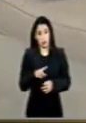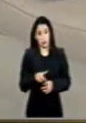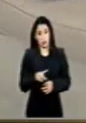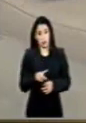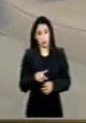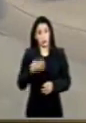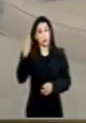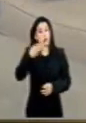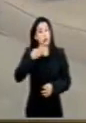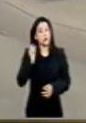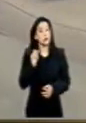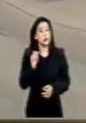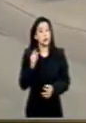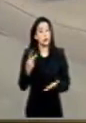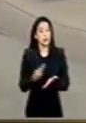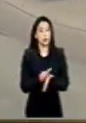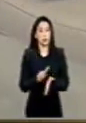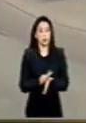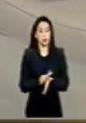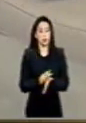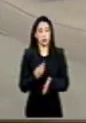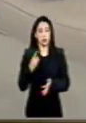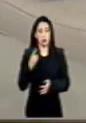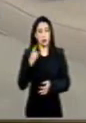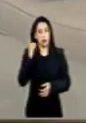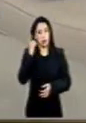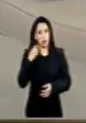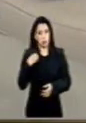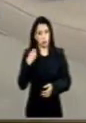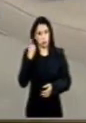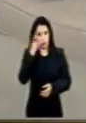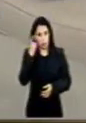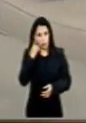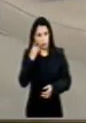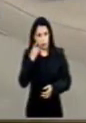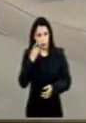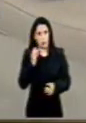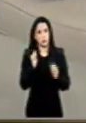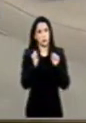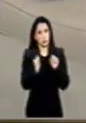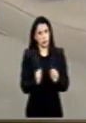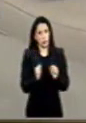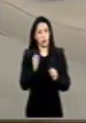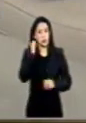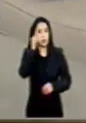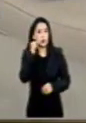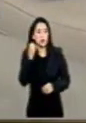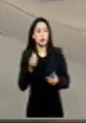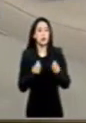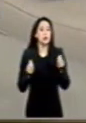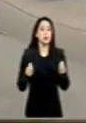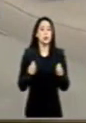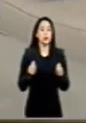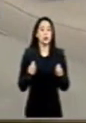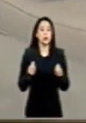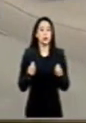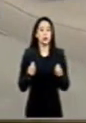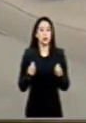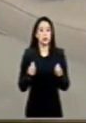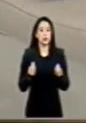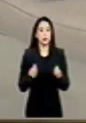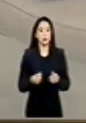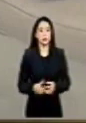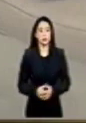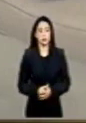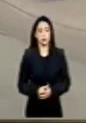provas ali. O delegado pode pensar assim. E os deputados e os senadores ficariam como? Com esse suposto encontro fortuito